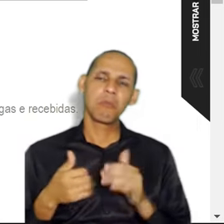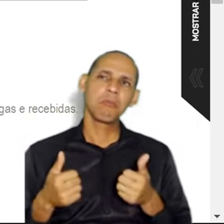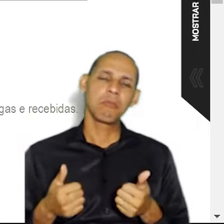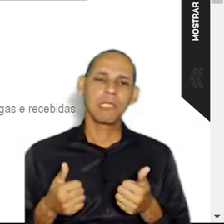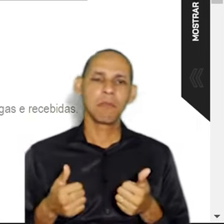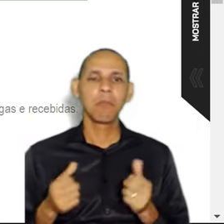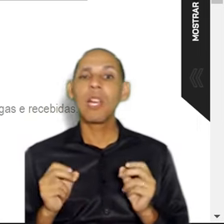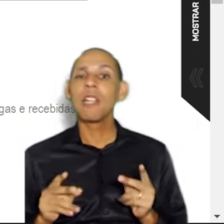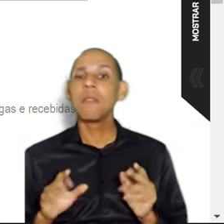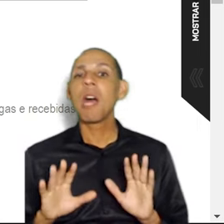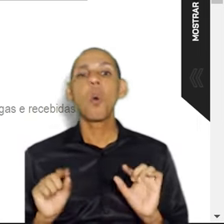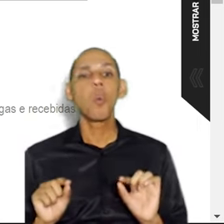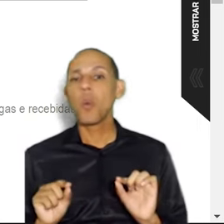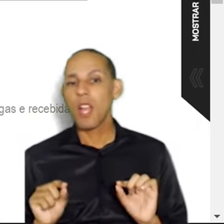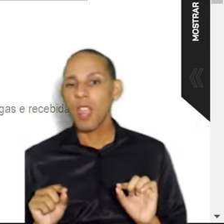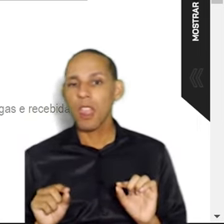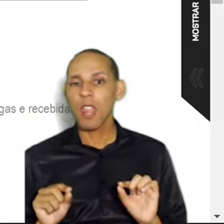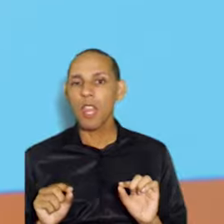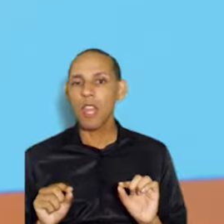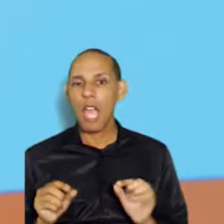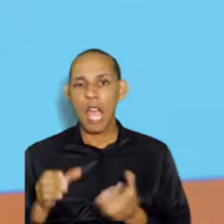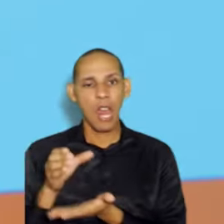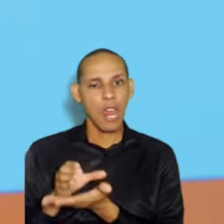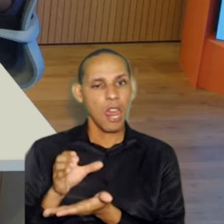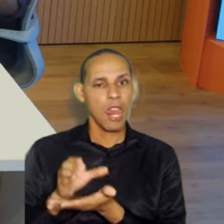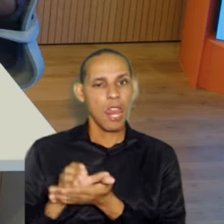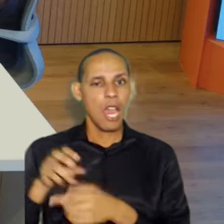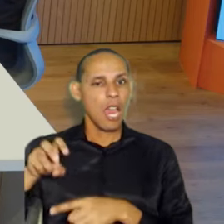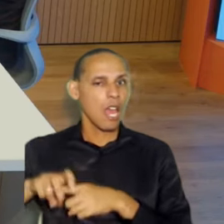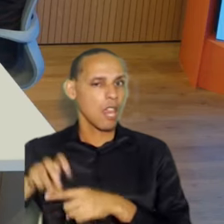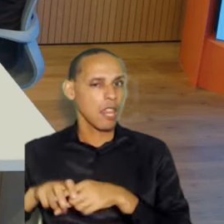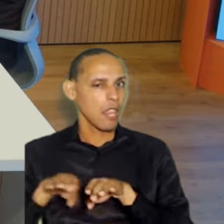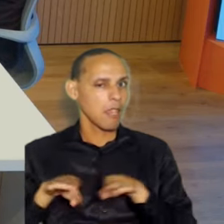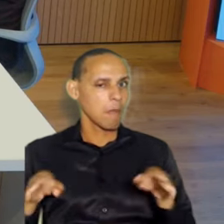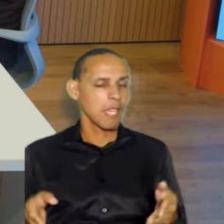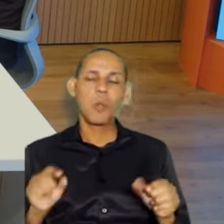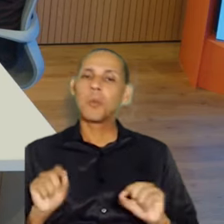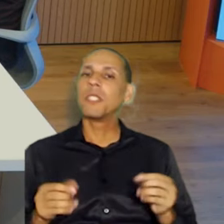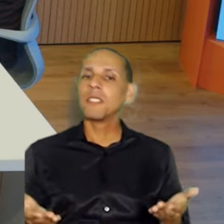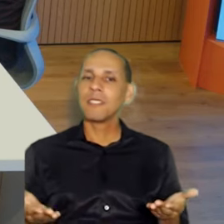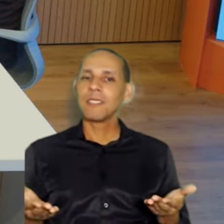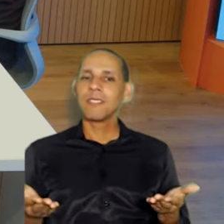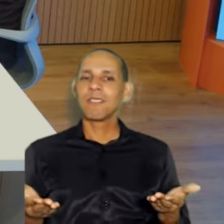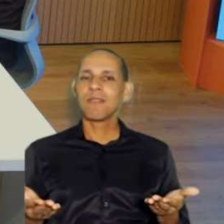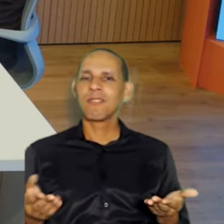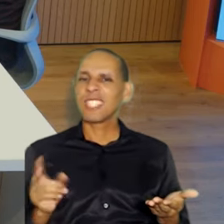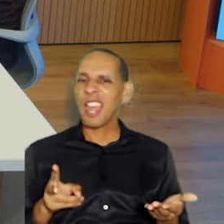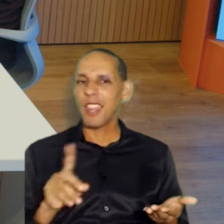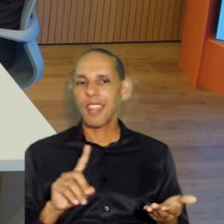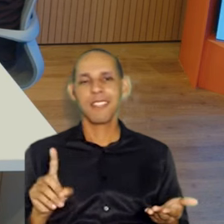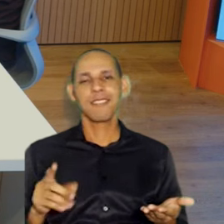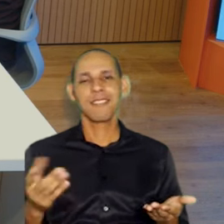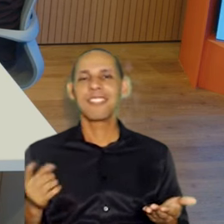tudo sim tudo bem Mas você vende de tudo o quê vende de todos os tipos de caneca todos os tipos de cadeira todosos tipos de mesa e tal nem sempre Então